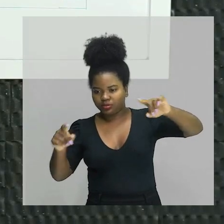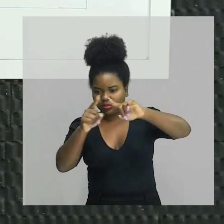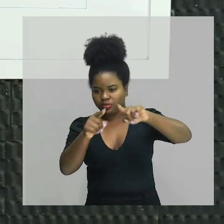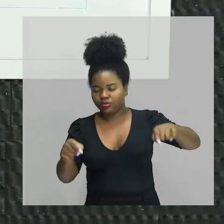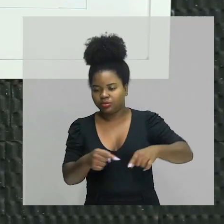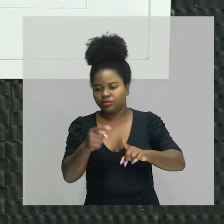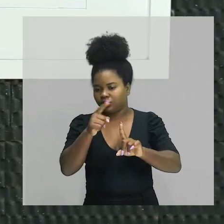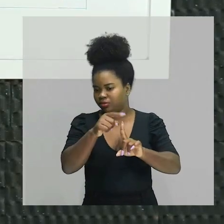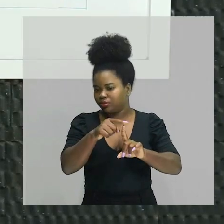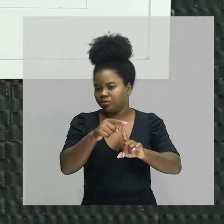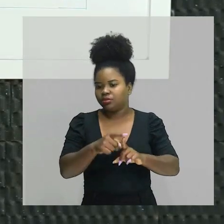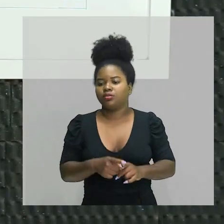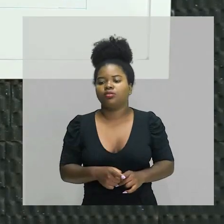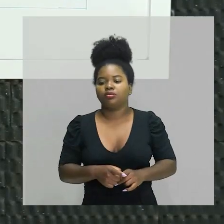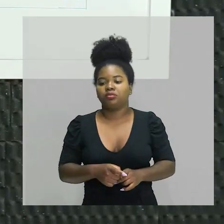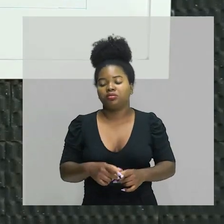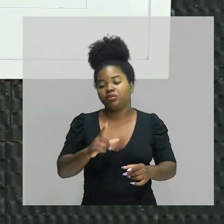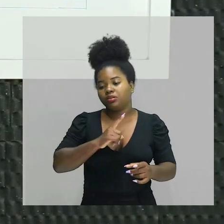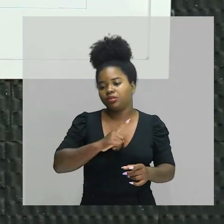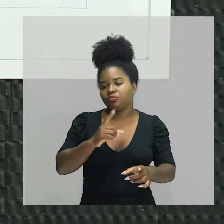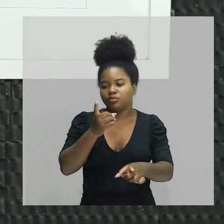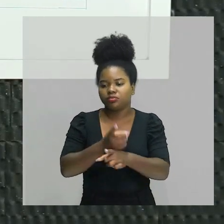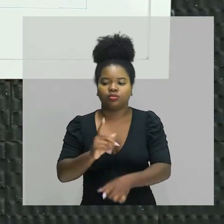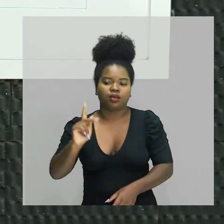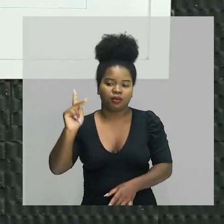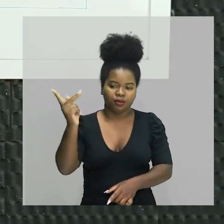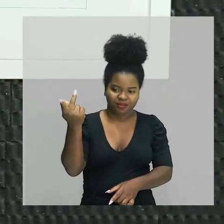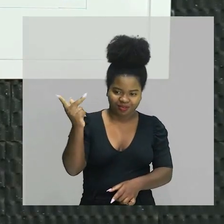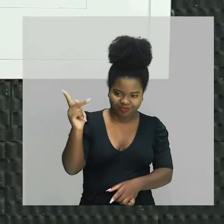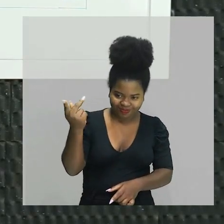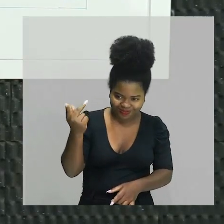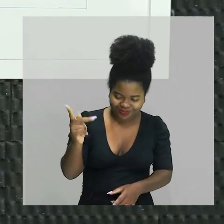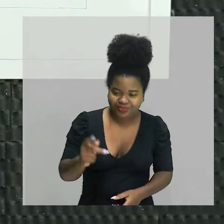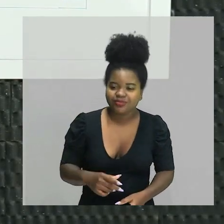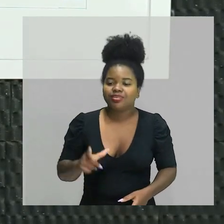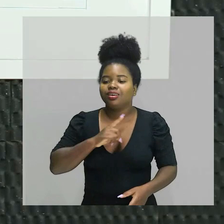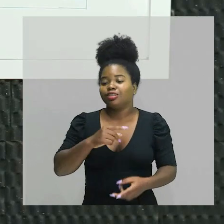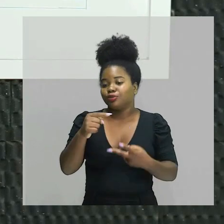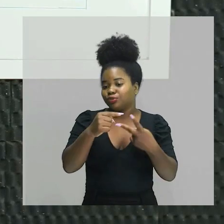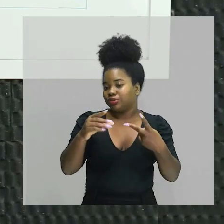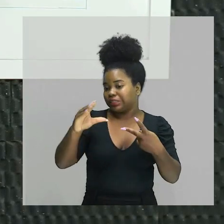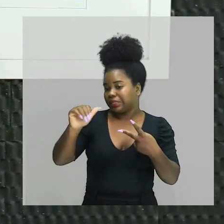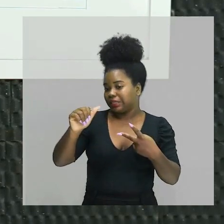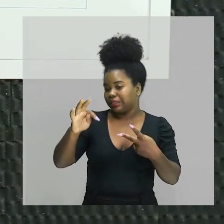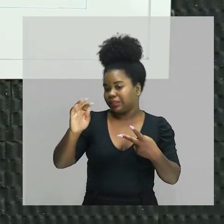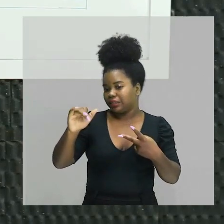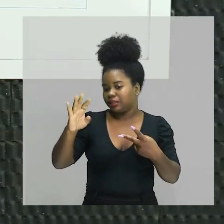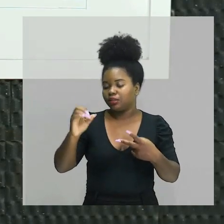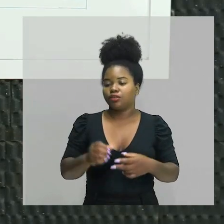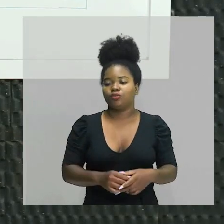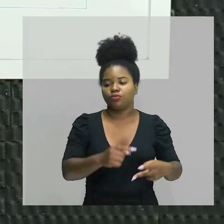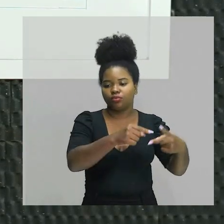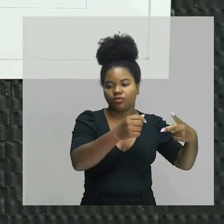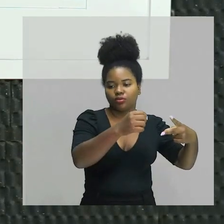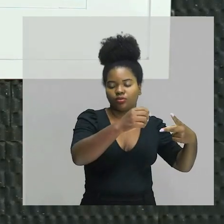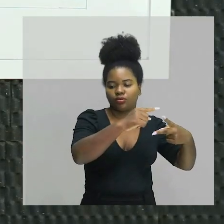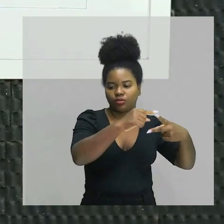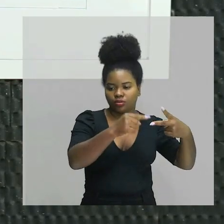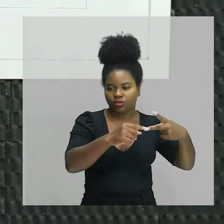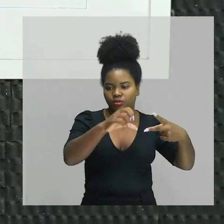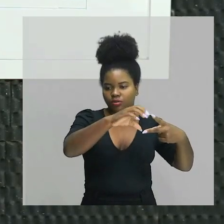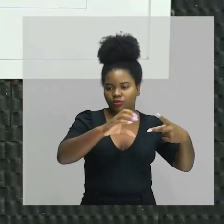medida desconhecida é a hipotenusa, e aí você tem os dois catetos. Um vale 90, outro vale